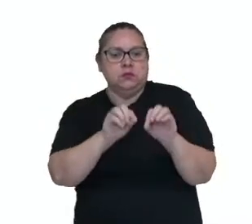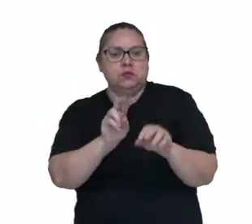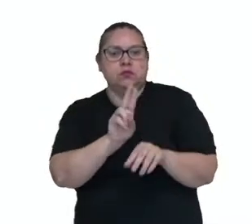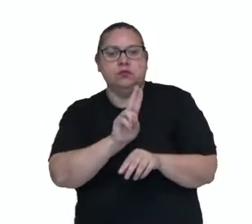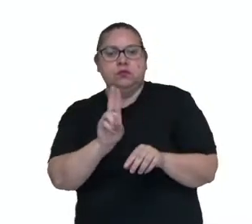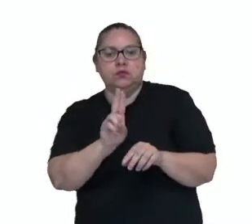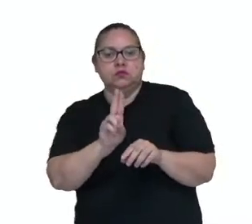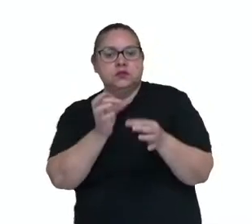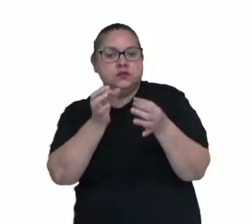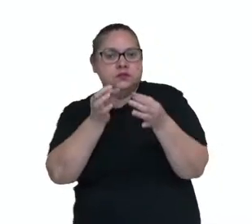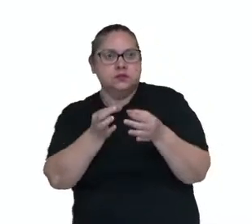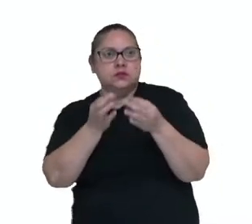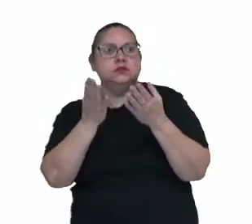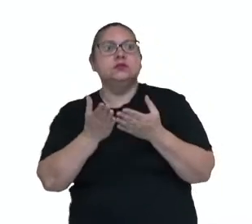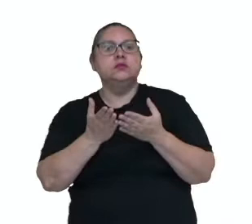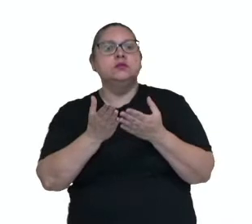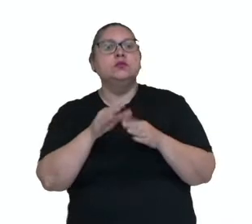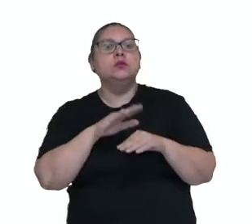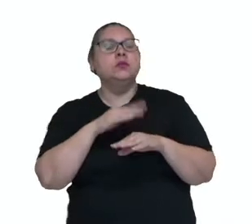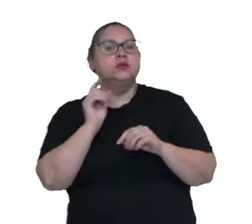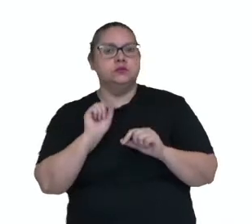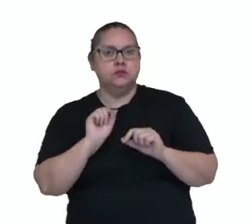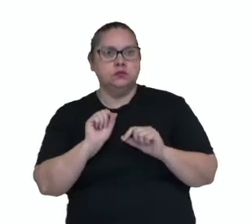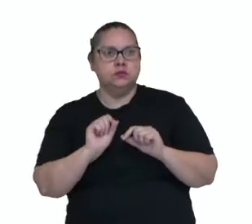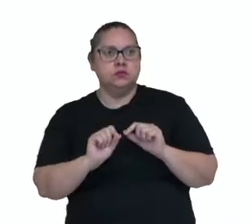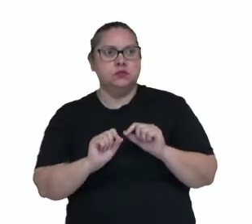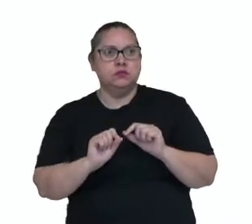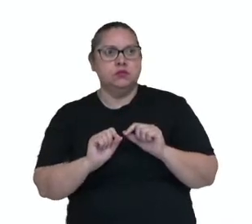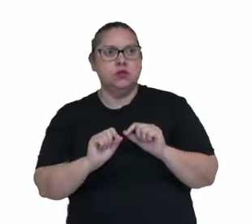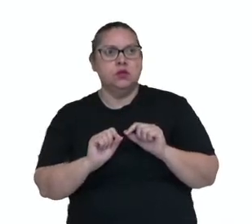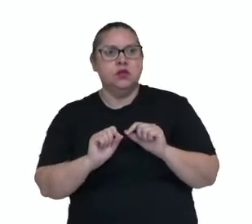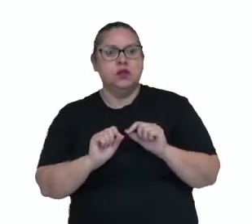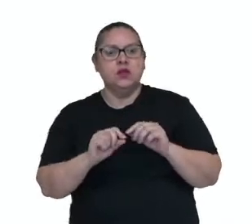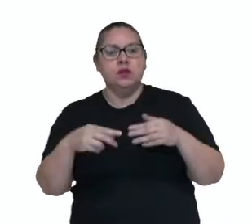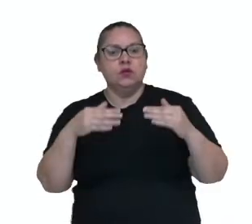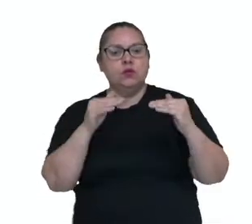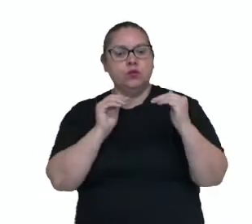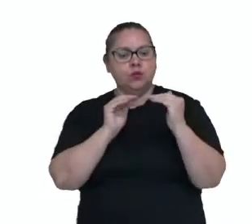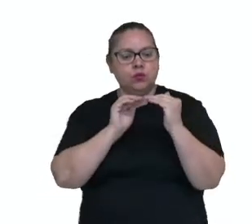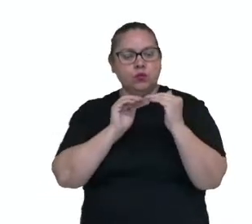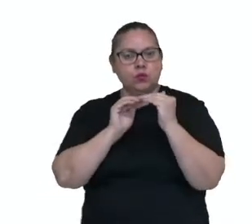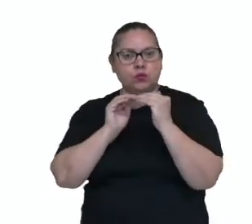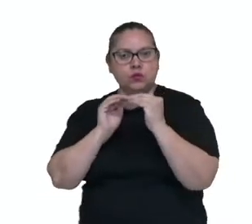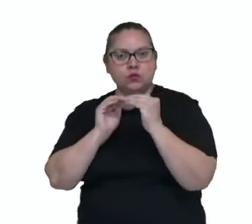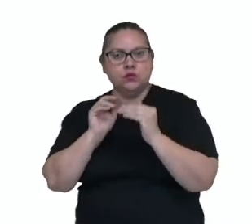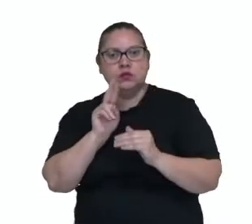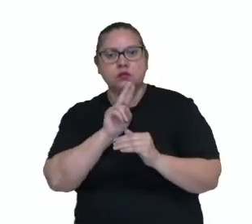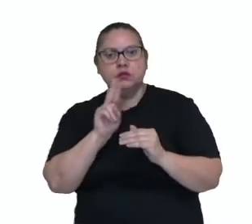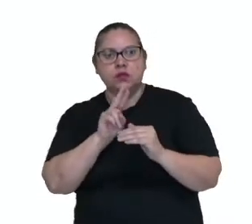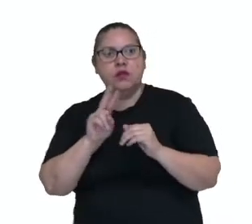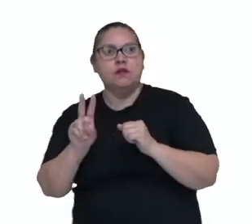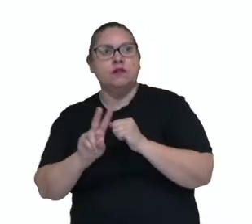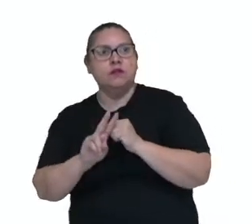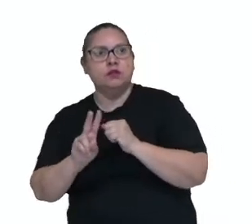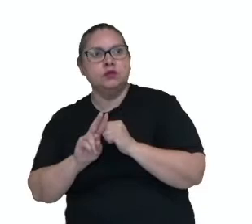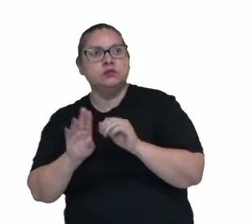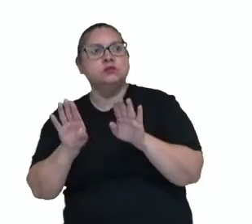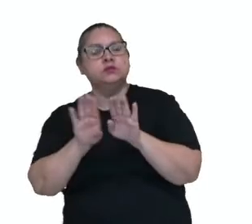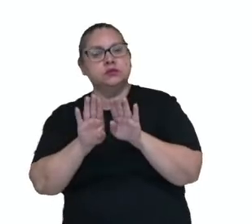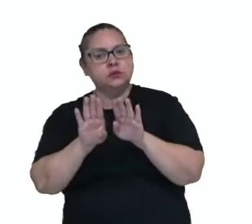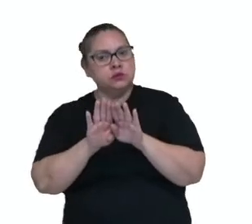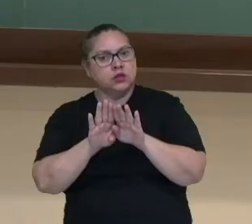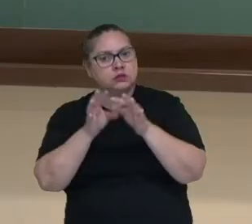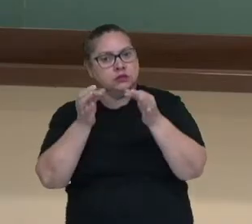pronominal adequada. Que mais? As concordâncias verbais e nominais também estão